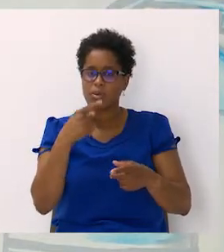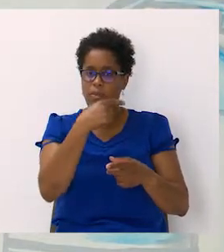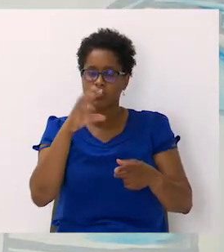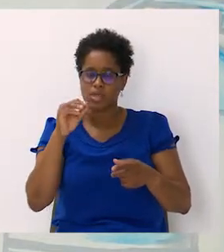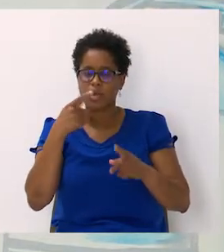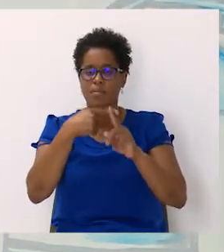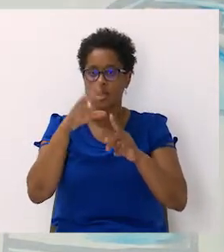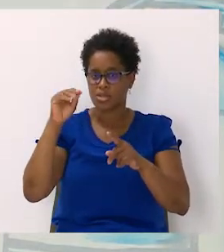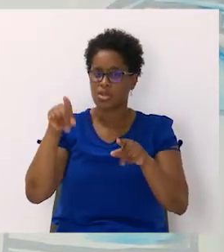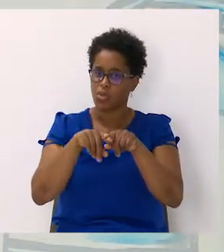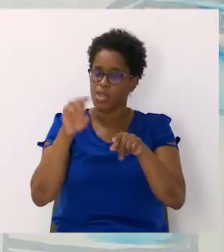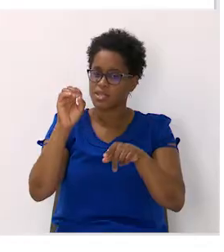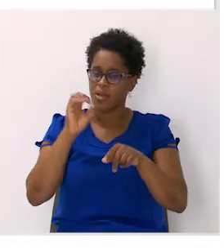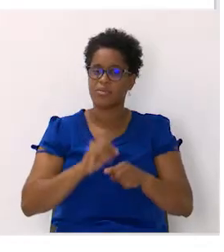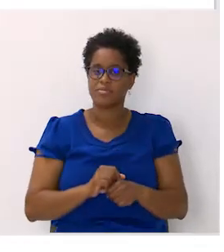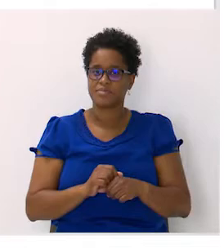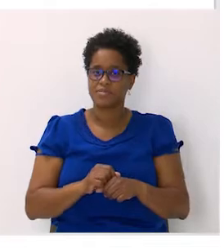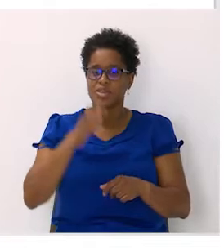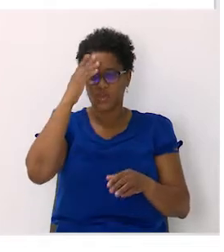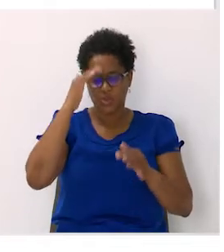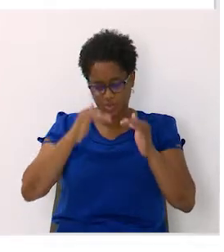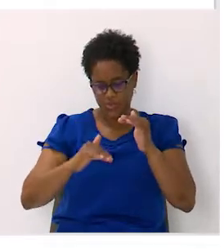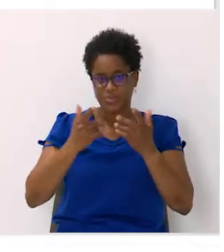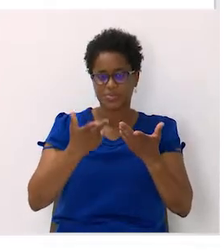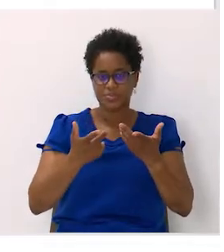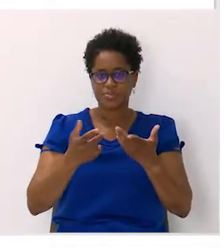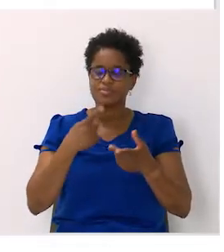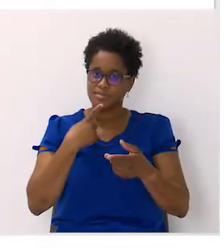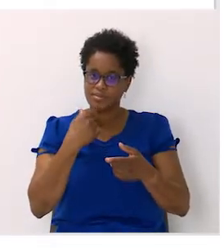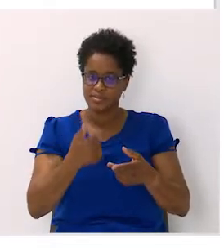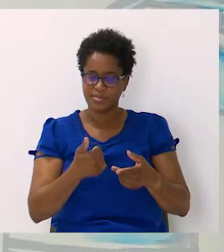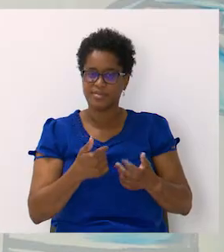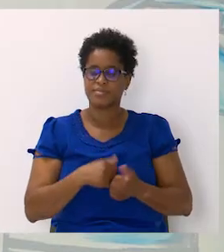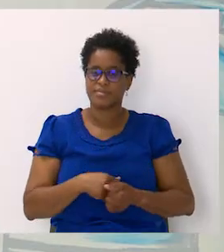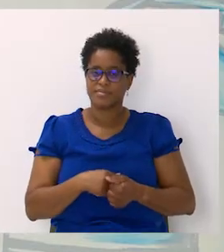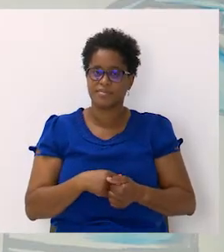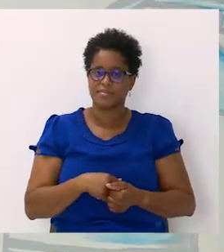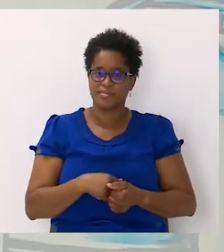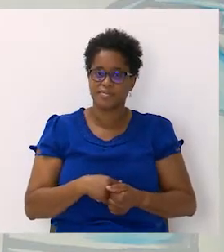10 dá 0. E no denominador, certo?